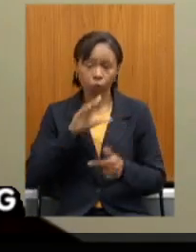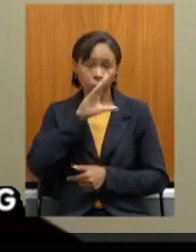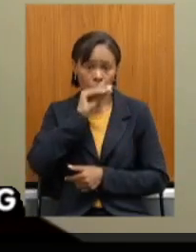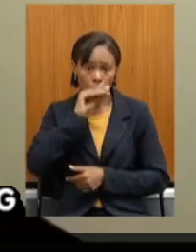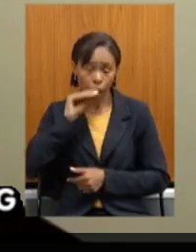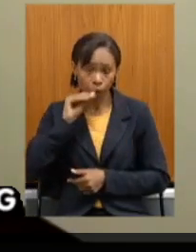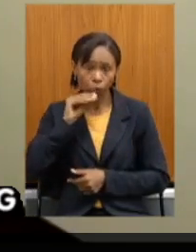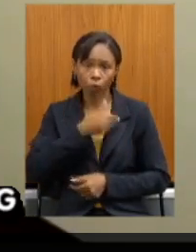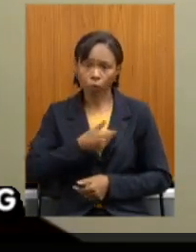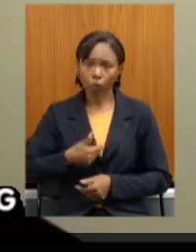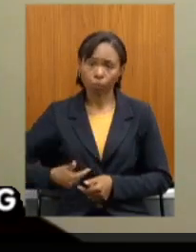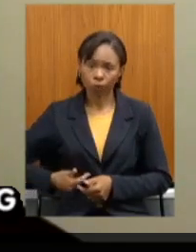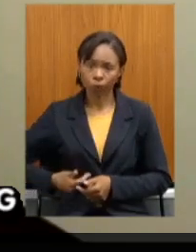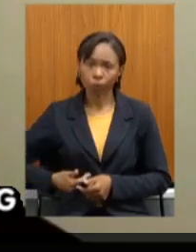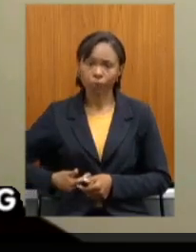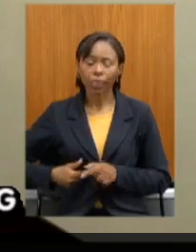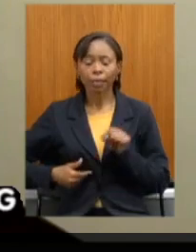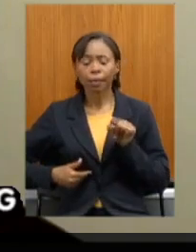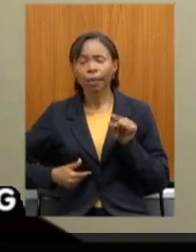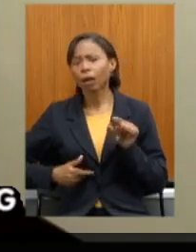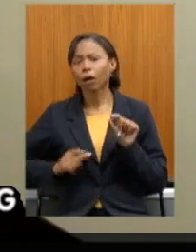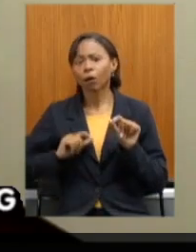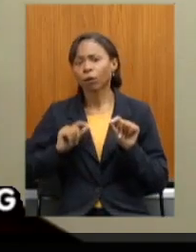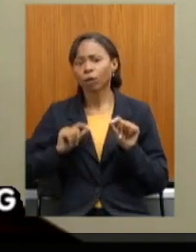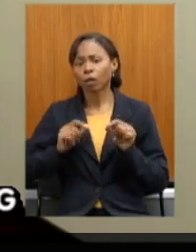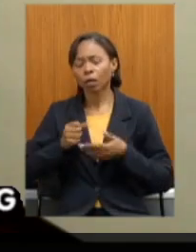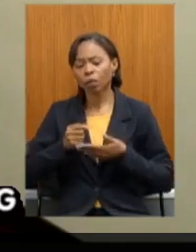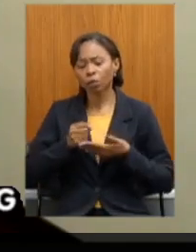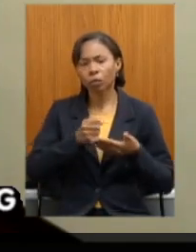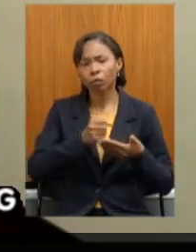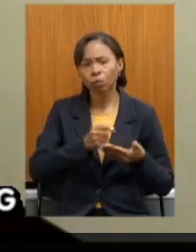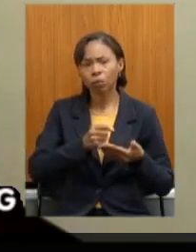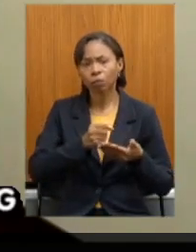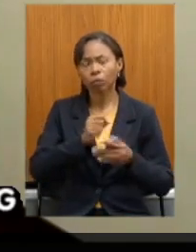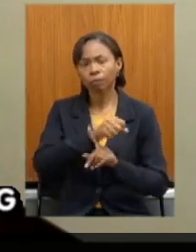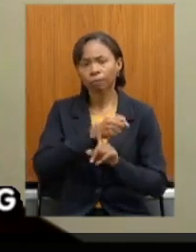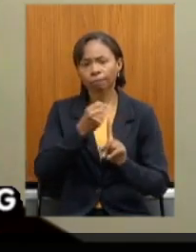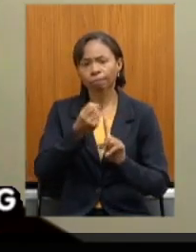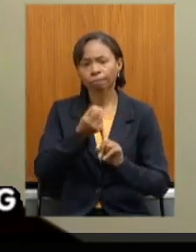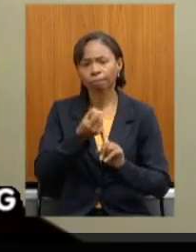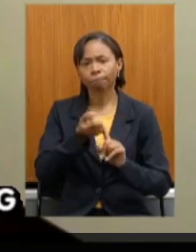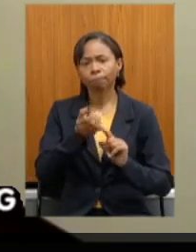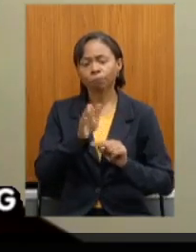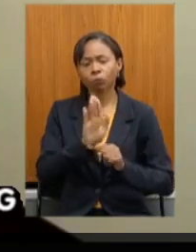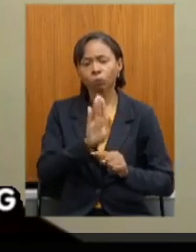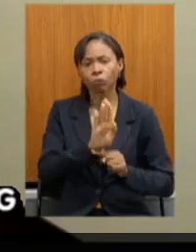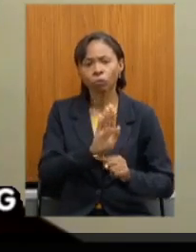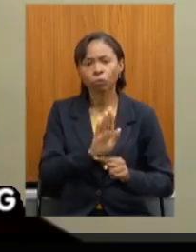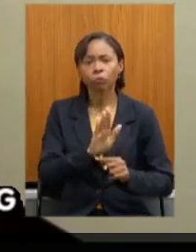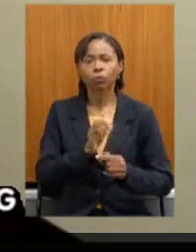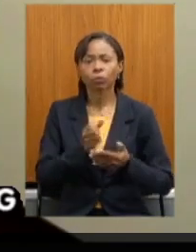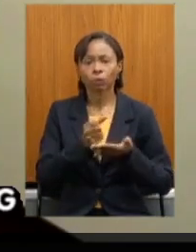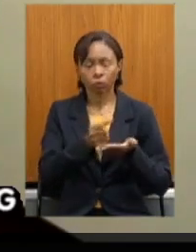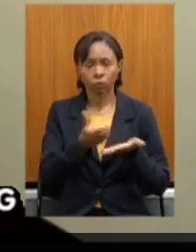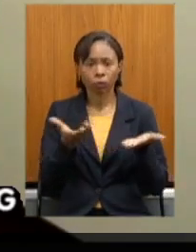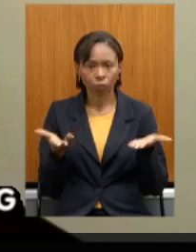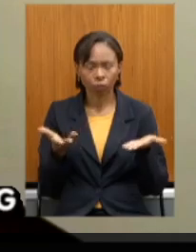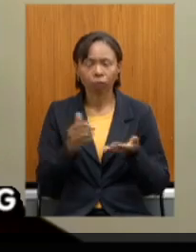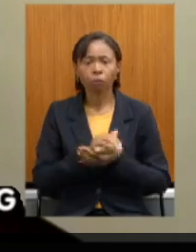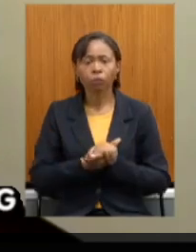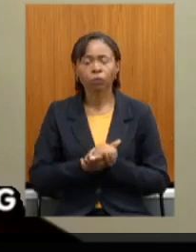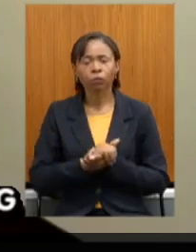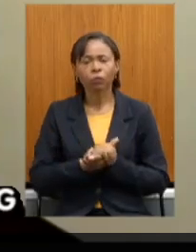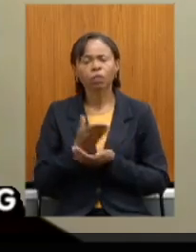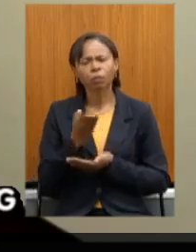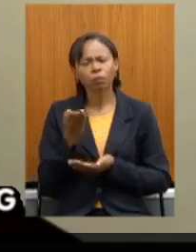buscam satisfazer suas necessidades assistenciais e sociais. Senhores